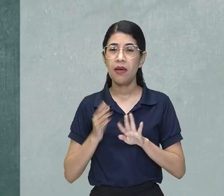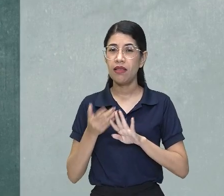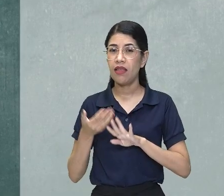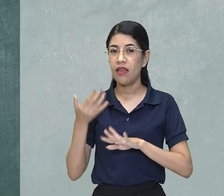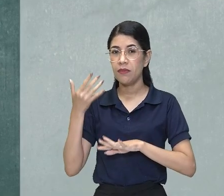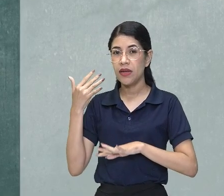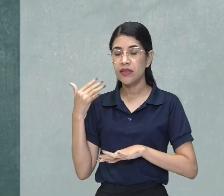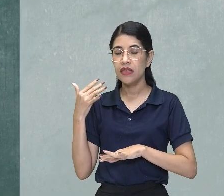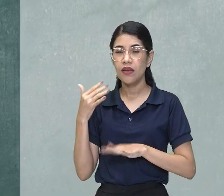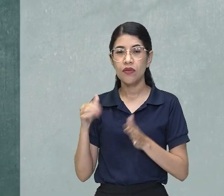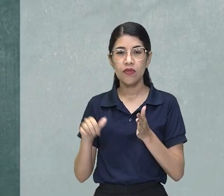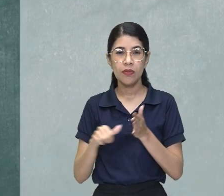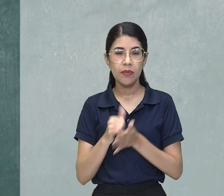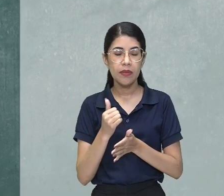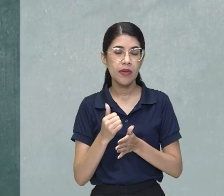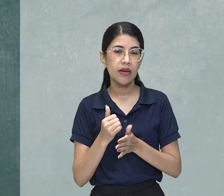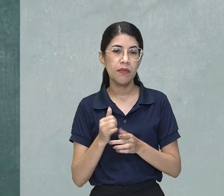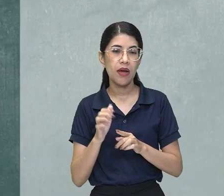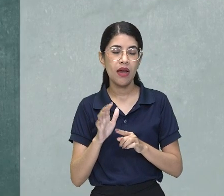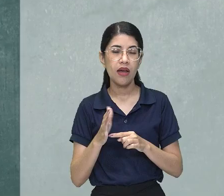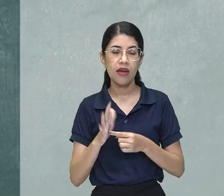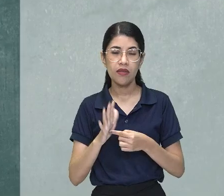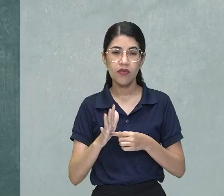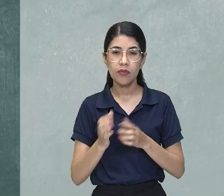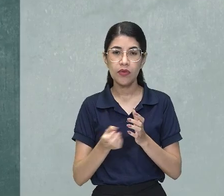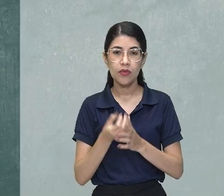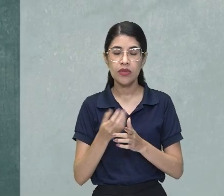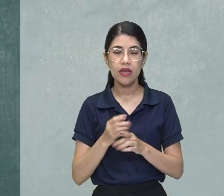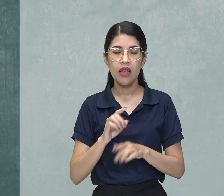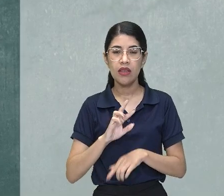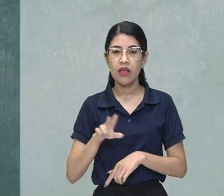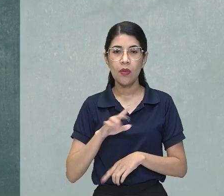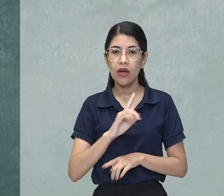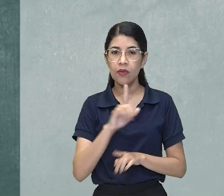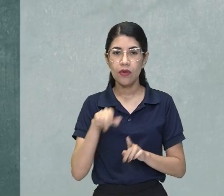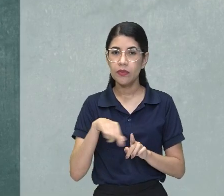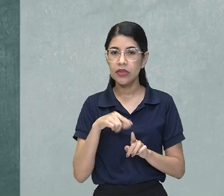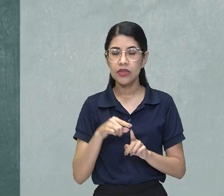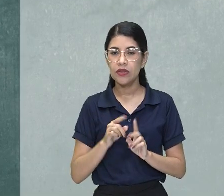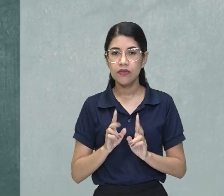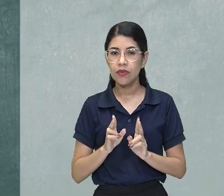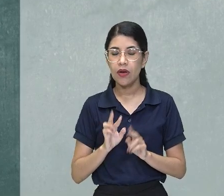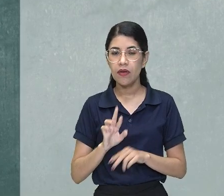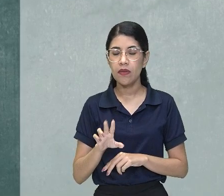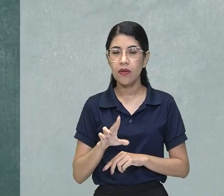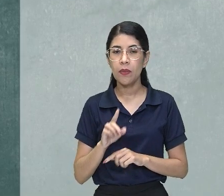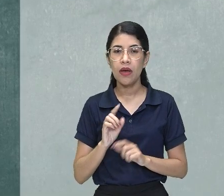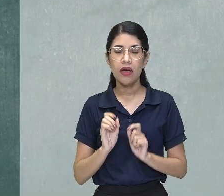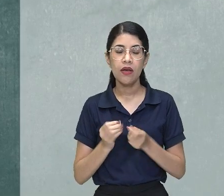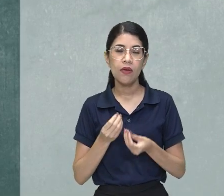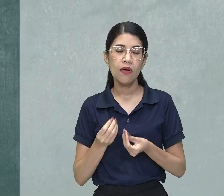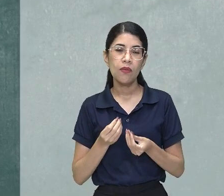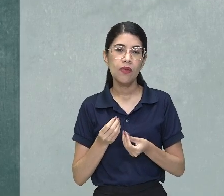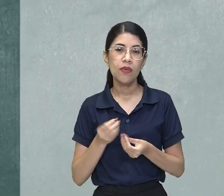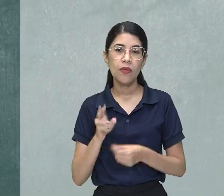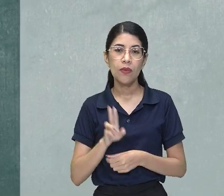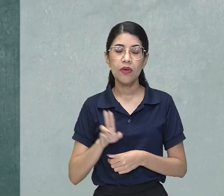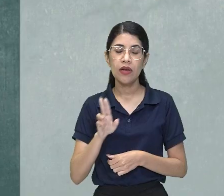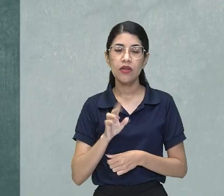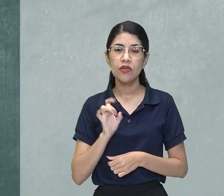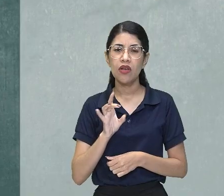quando esta máquina ela foi criada, na verdade não era essa a intenção. Ela servia mais como um dispositivo